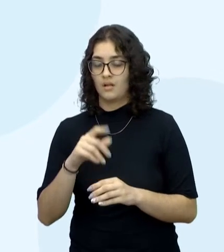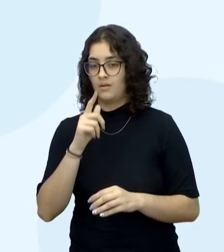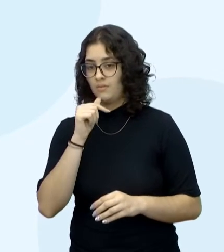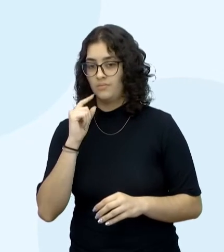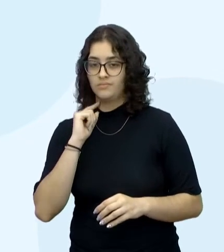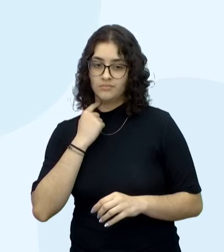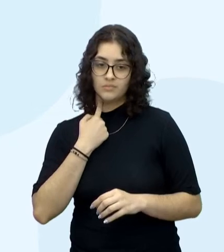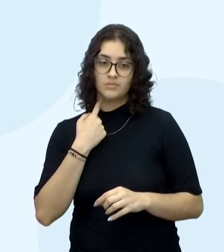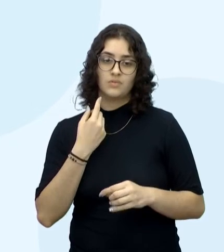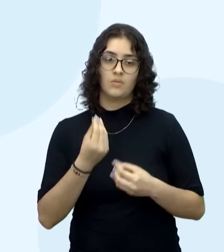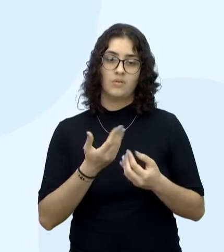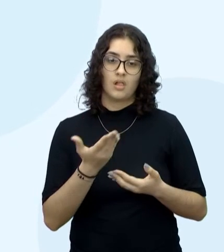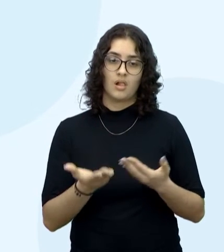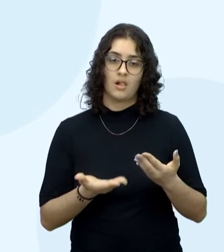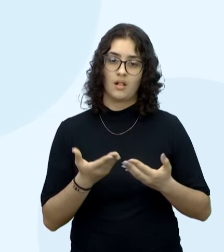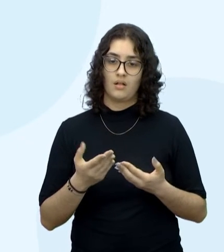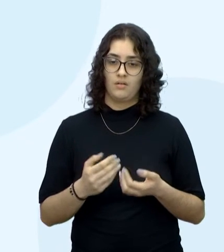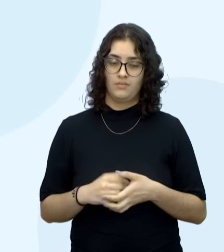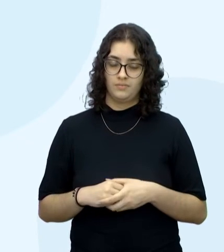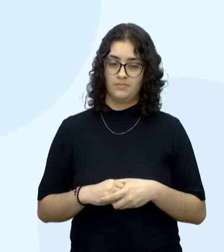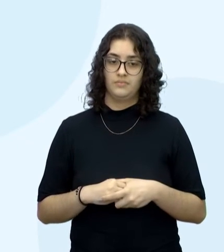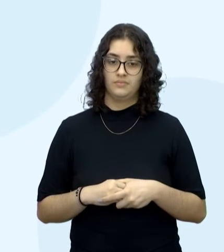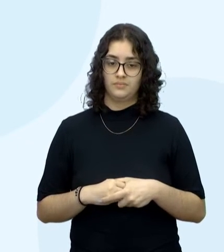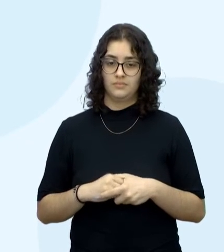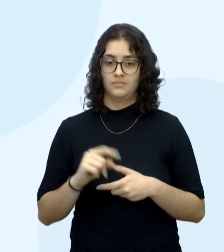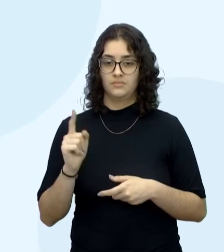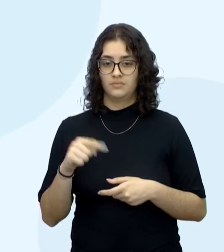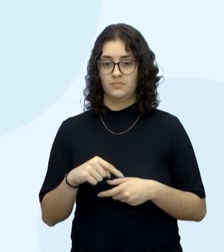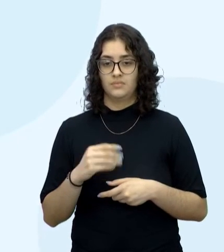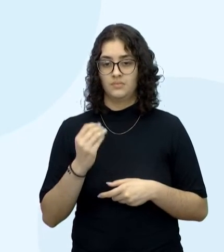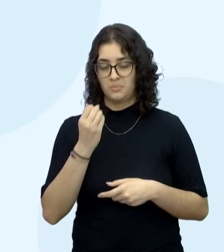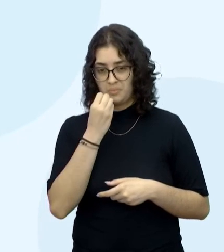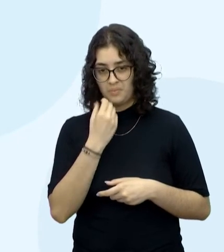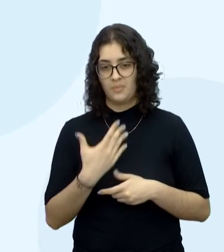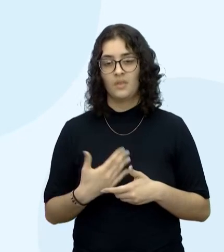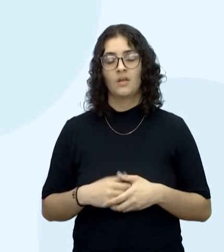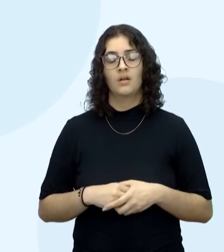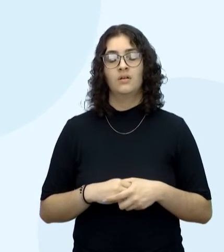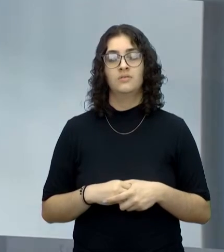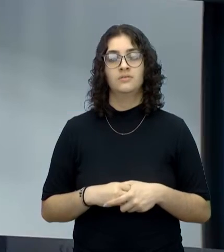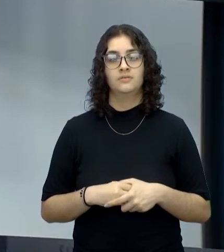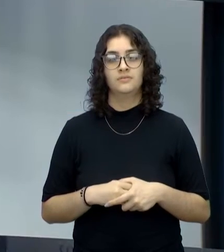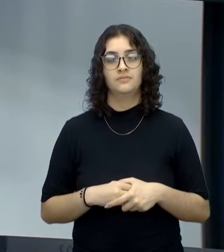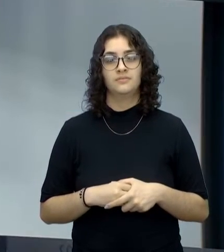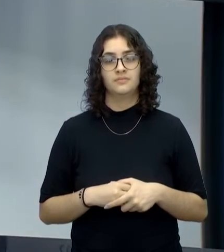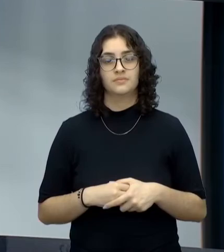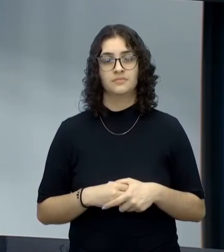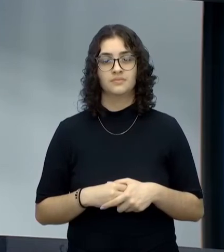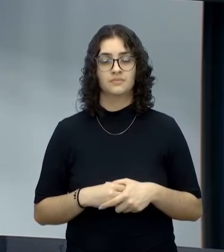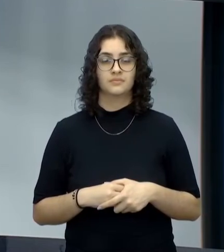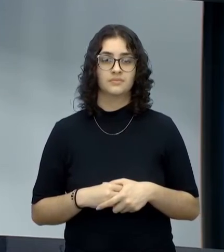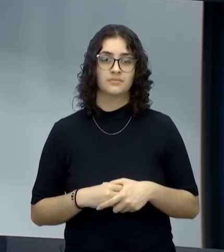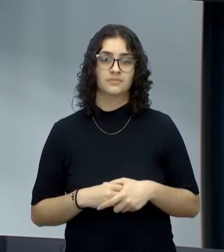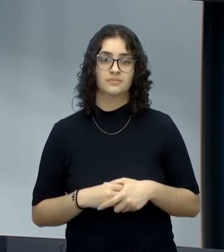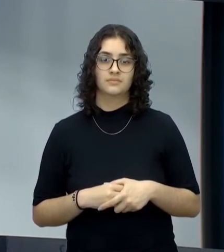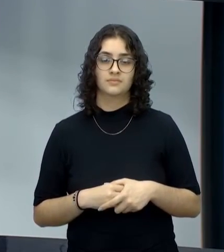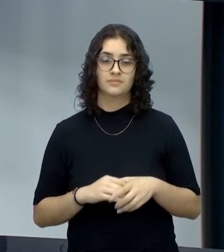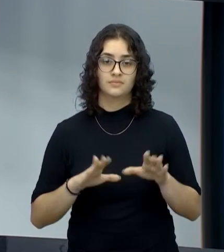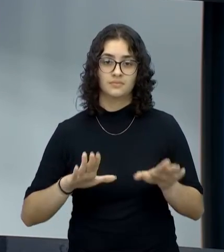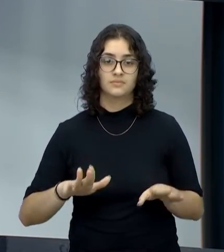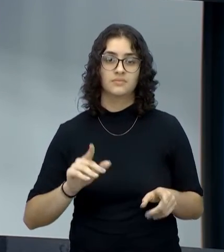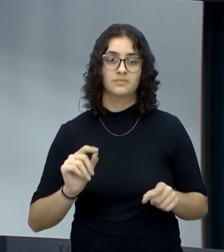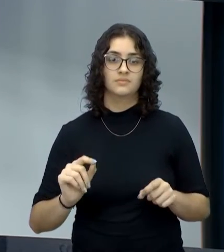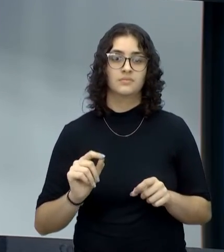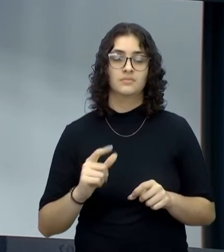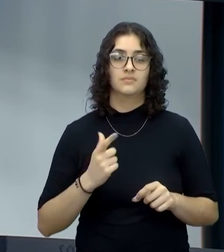Para o tratamento de efluentes contaminados, são uma alternativa promissora. Promissora, mas que